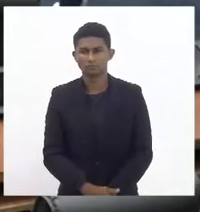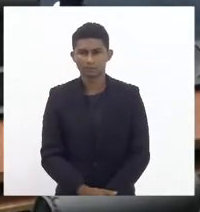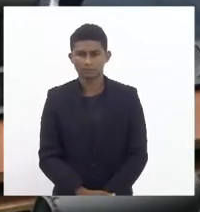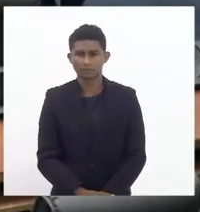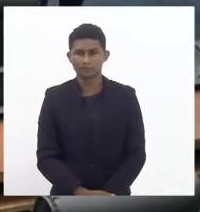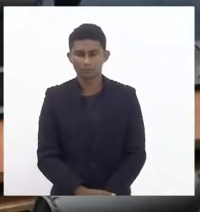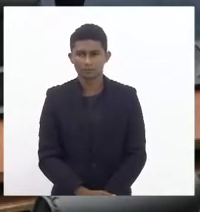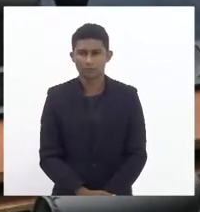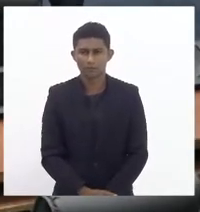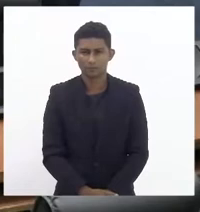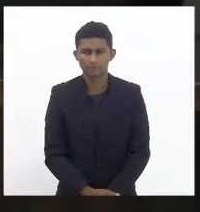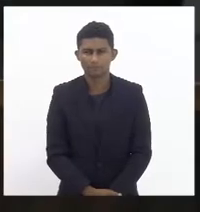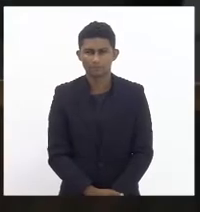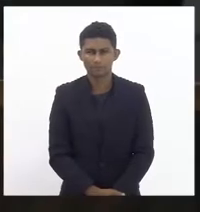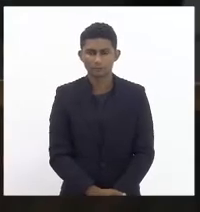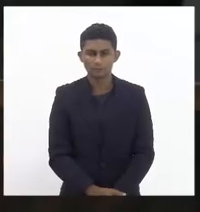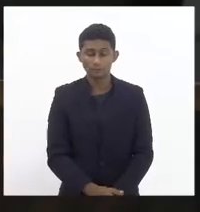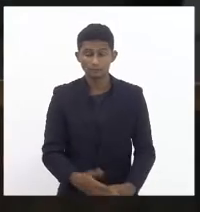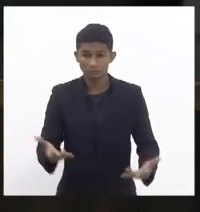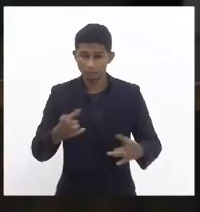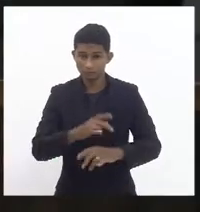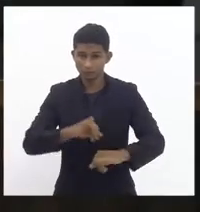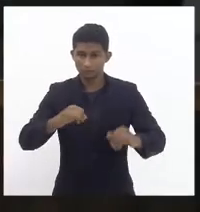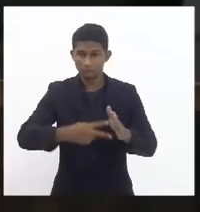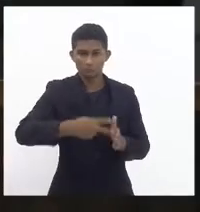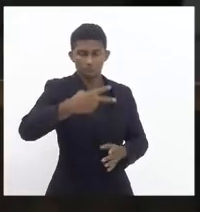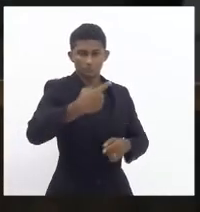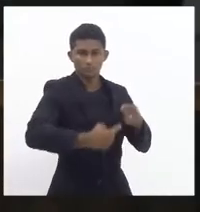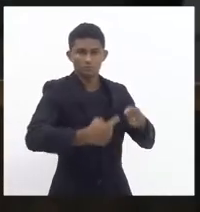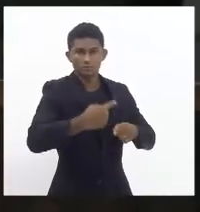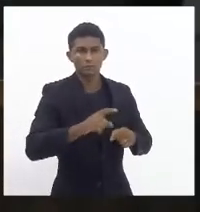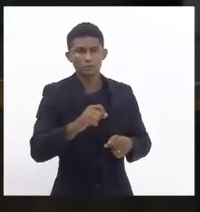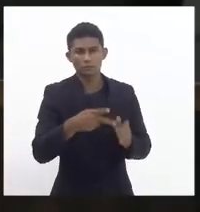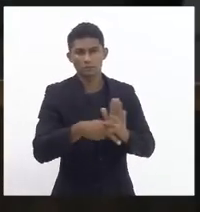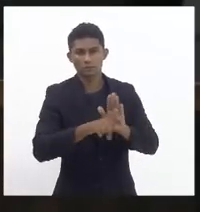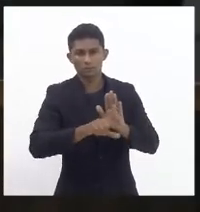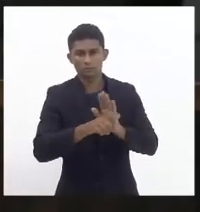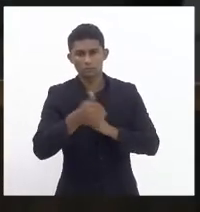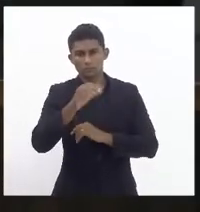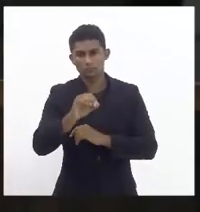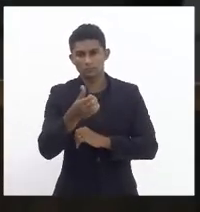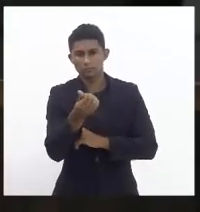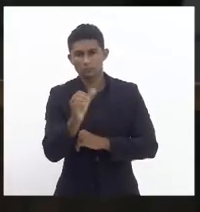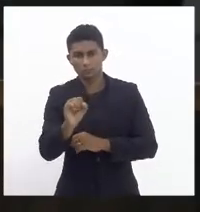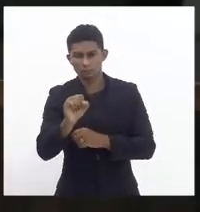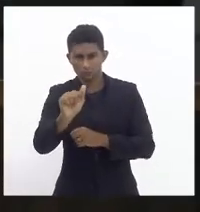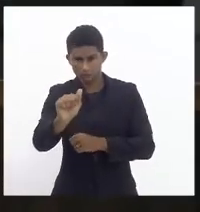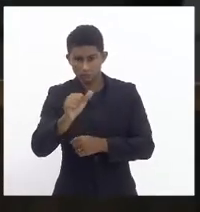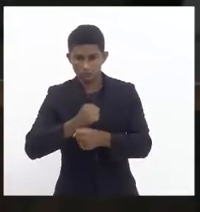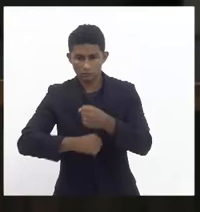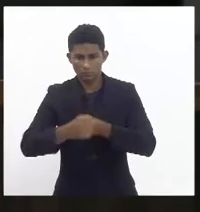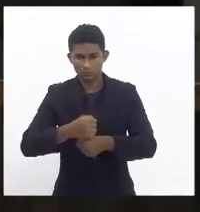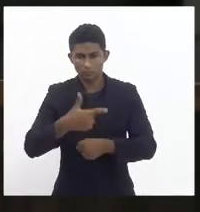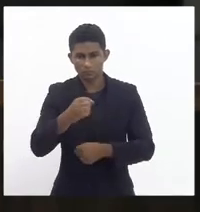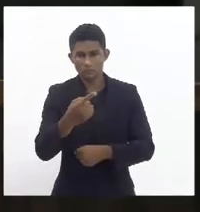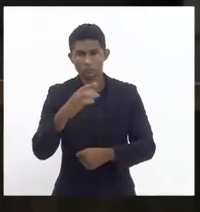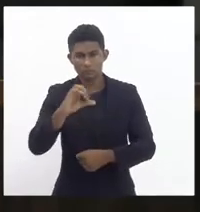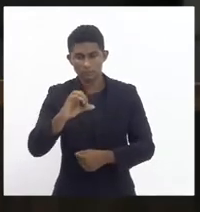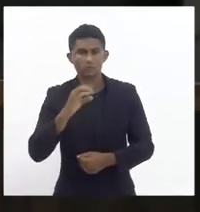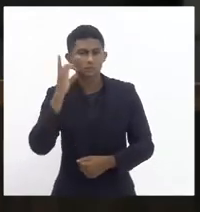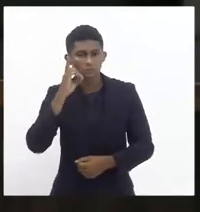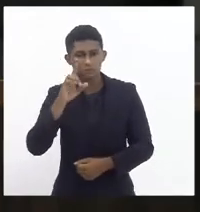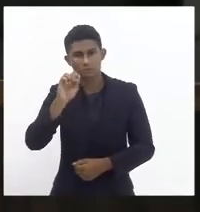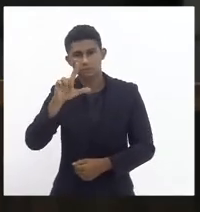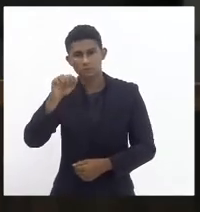e parabéns anuncio em segunda discussão redação do ventre projeto de lei 10 6 8 a 19 de autoria da deputada Ana